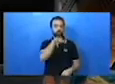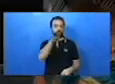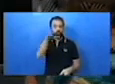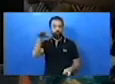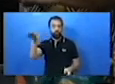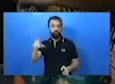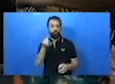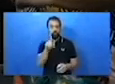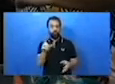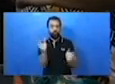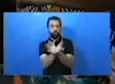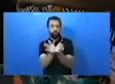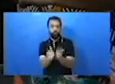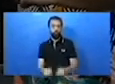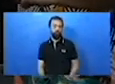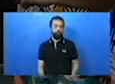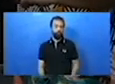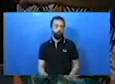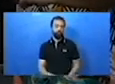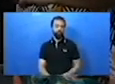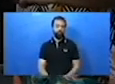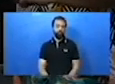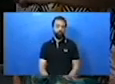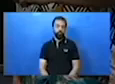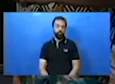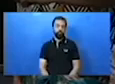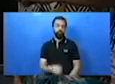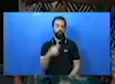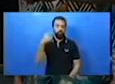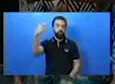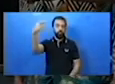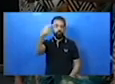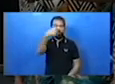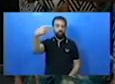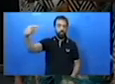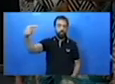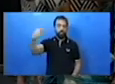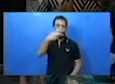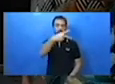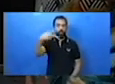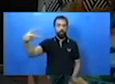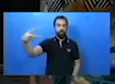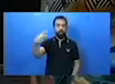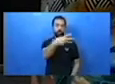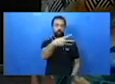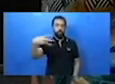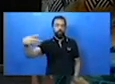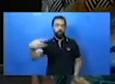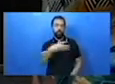Eu dividi em 4. 1, 2, 3, 4 partes. E